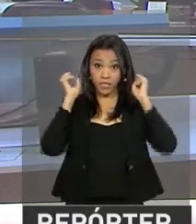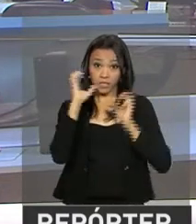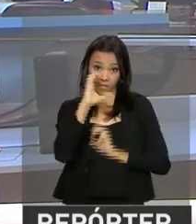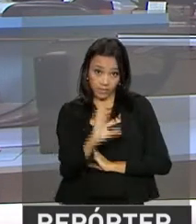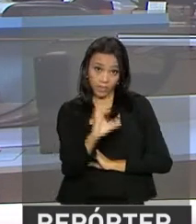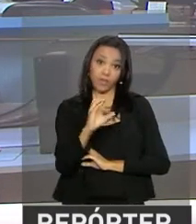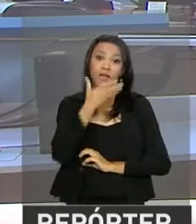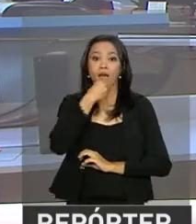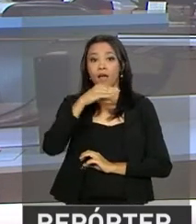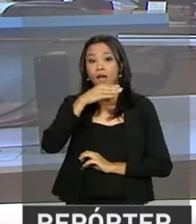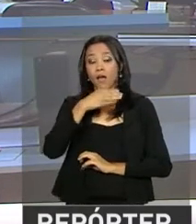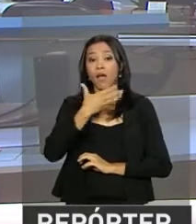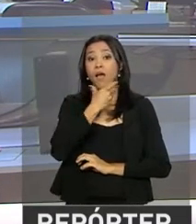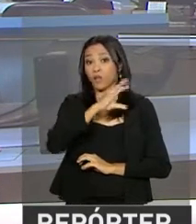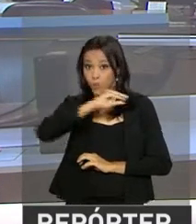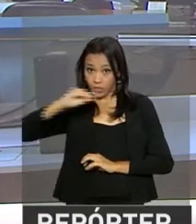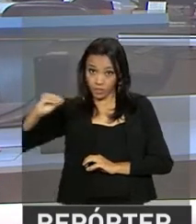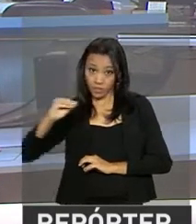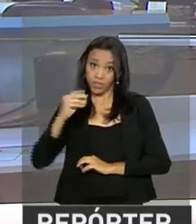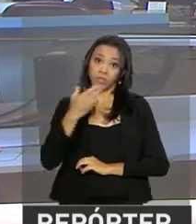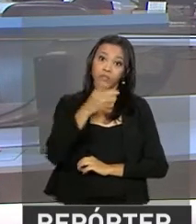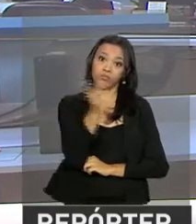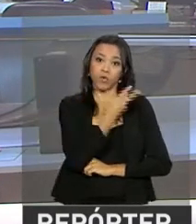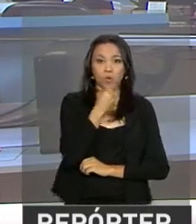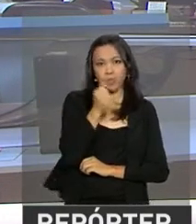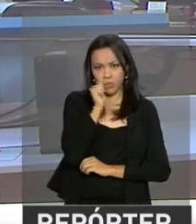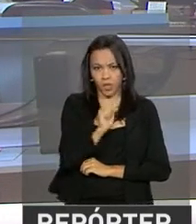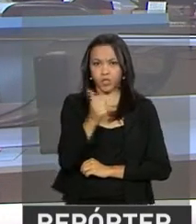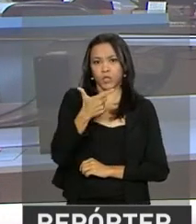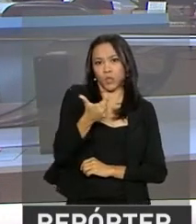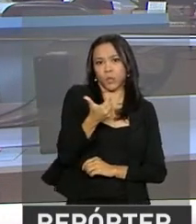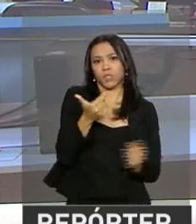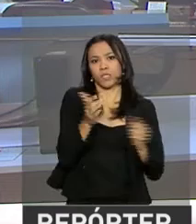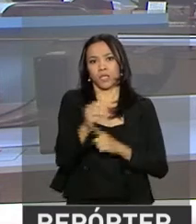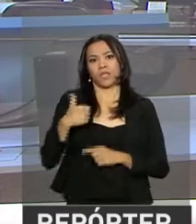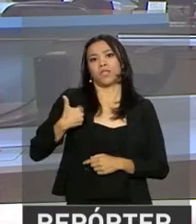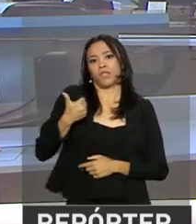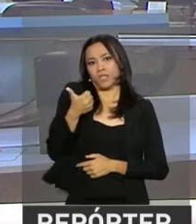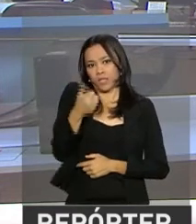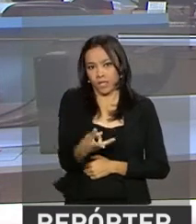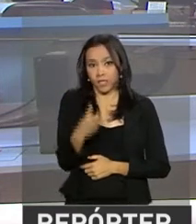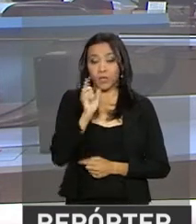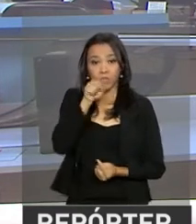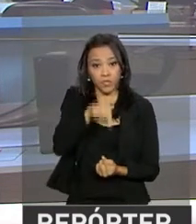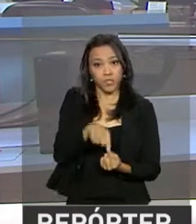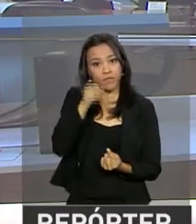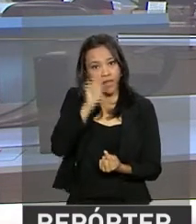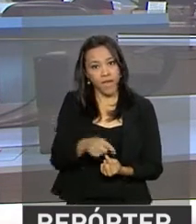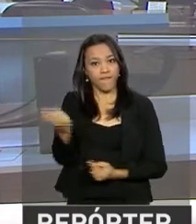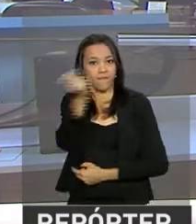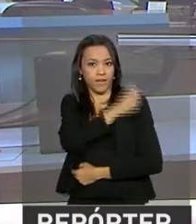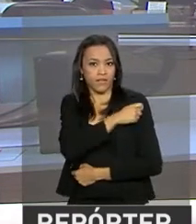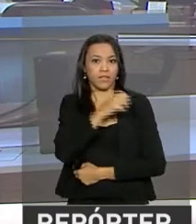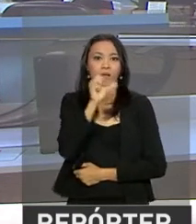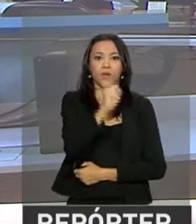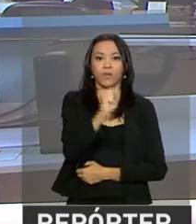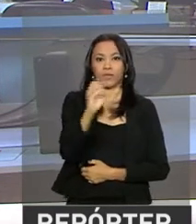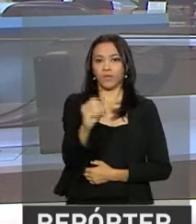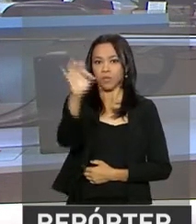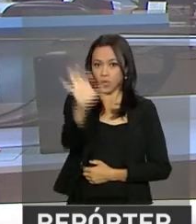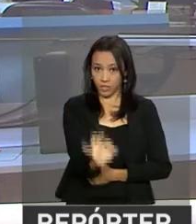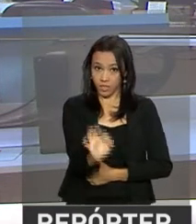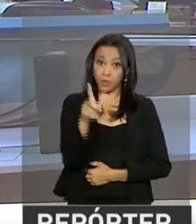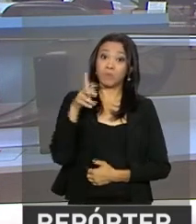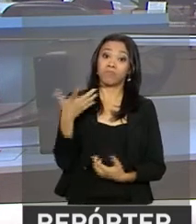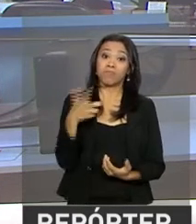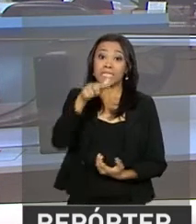para adolescentes de ambos os sexos, de 12 e 13 anos. Nesse caso, a meta é vacinar 80% dos